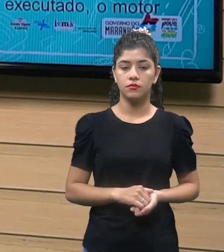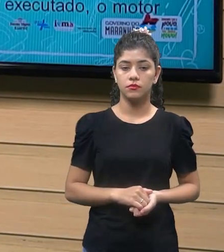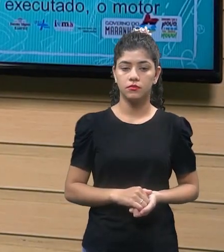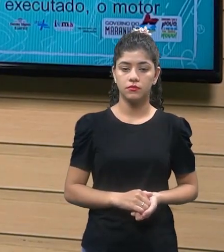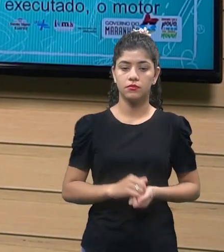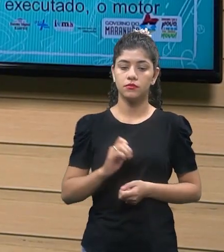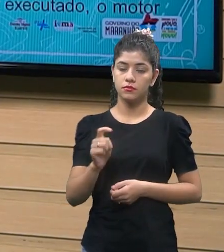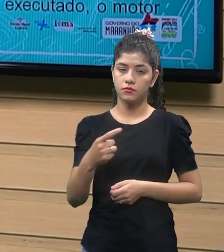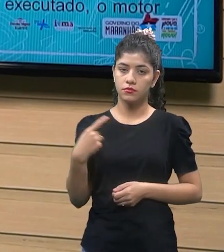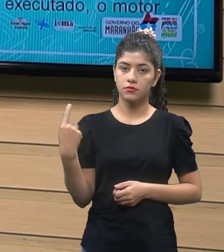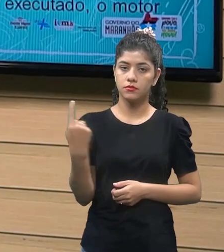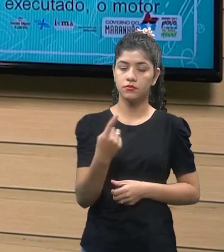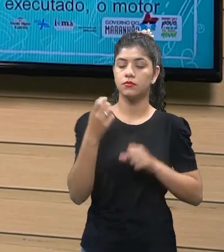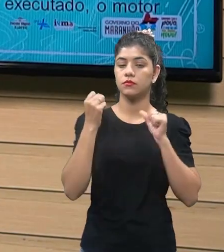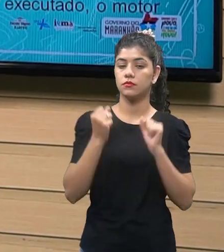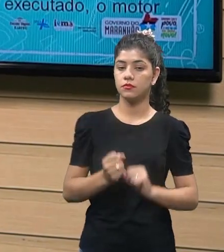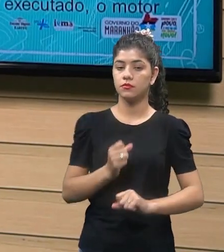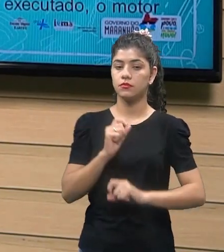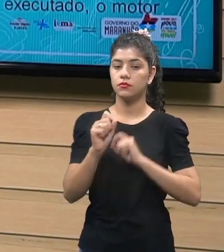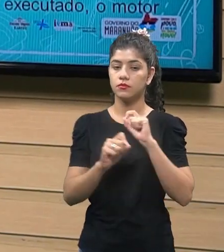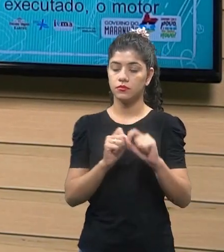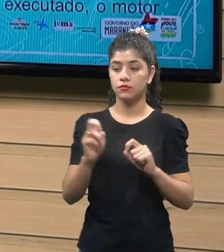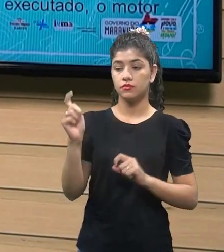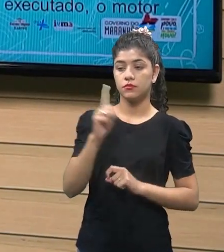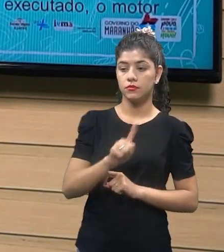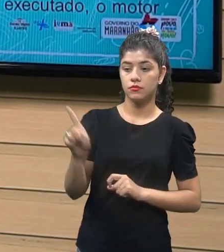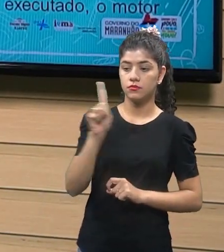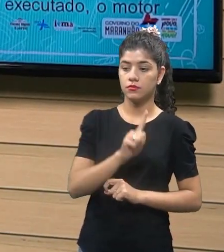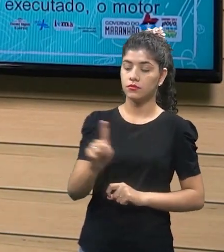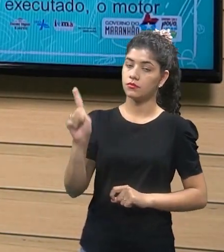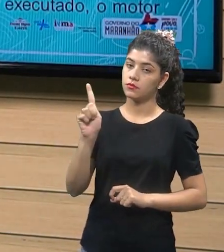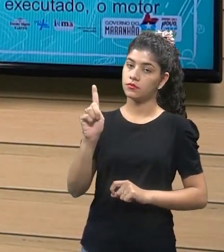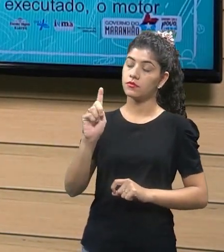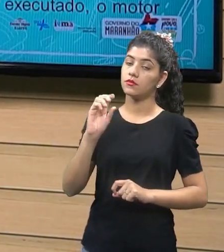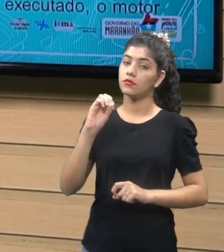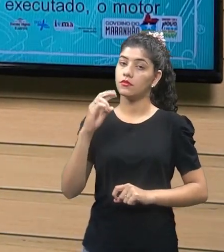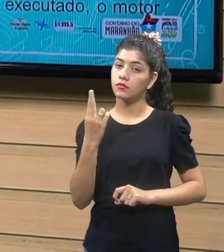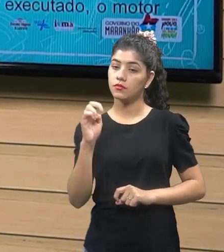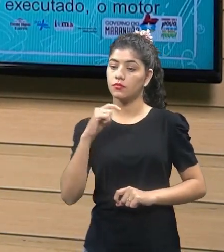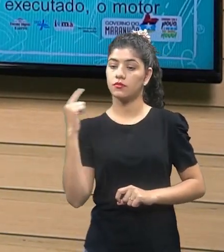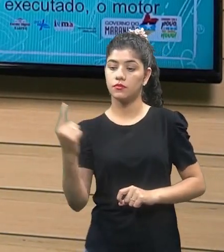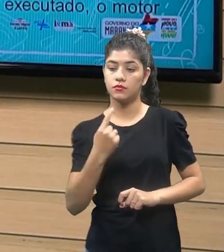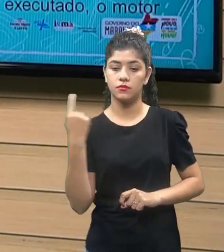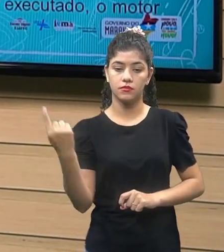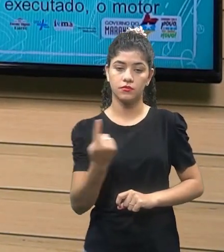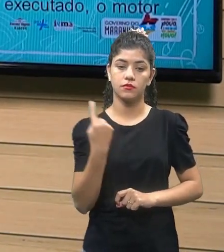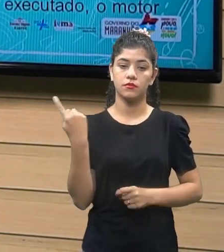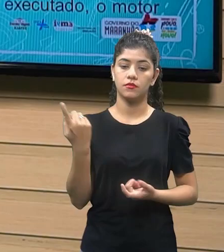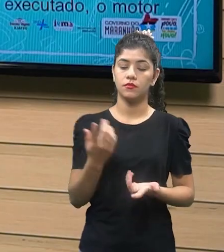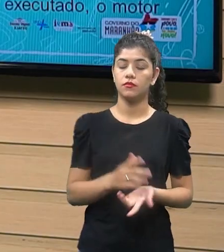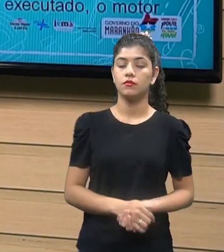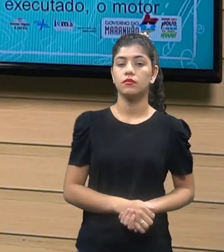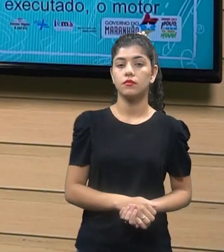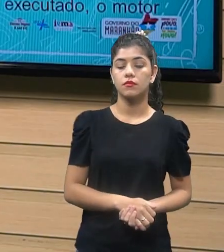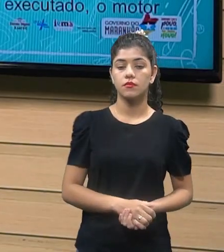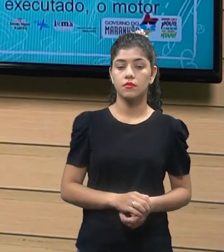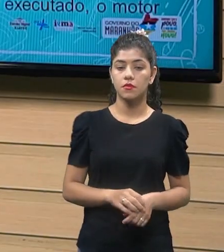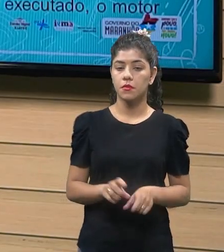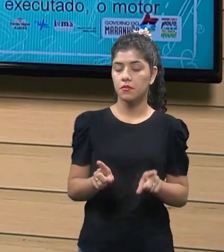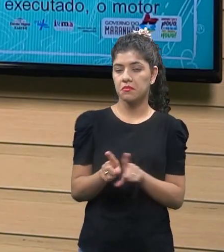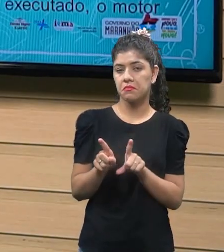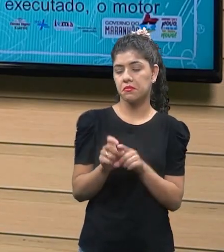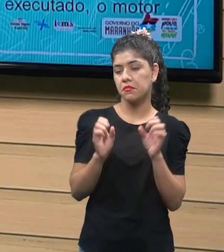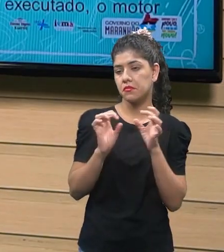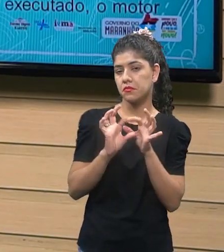Esse giro pode ser tanto na horizontal quanto na vertical e aí possibilitar um deslocamento ou apenas o